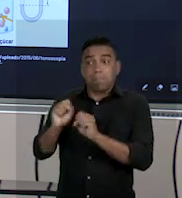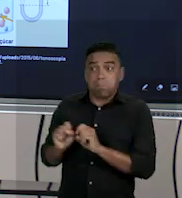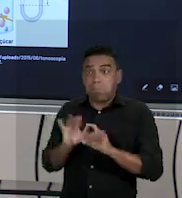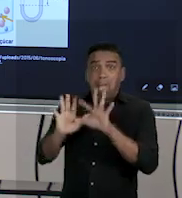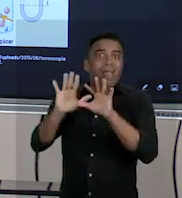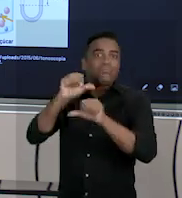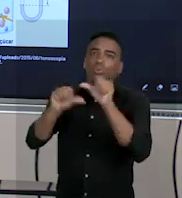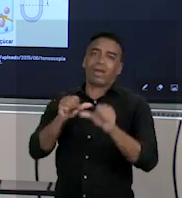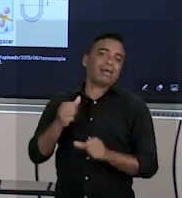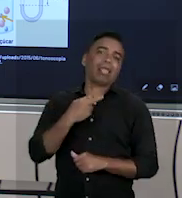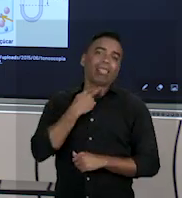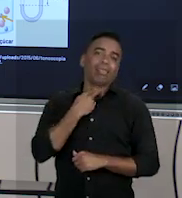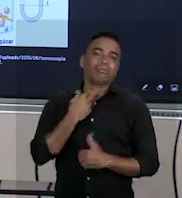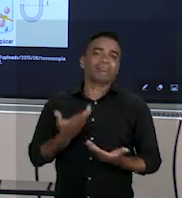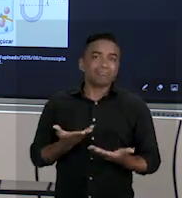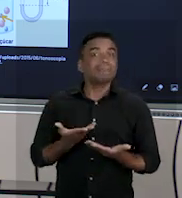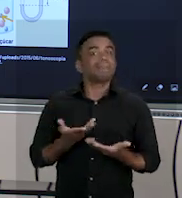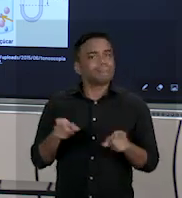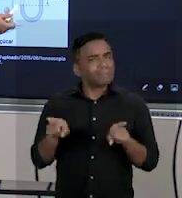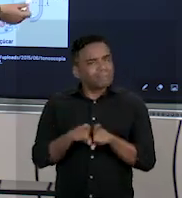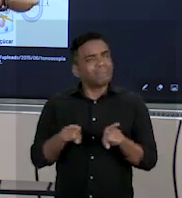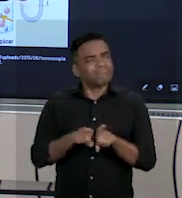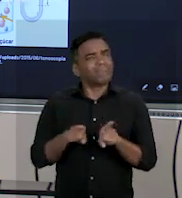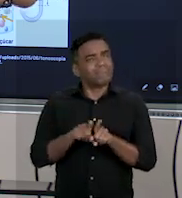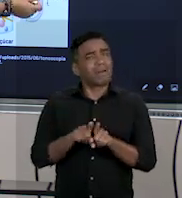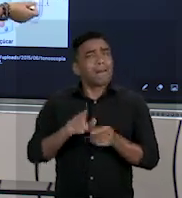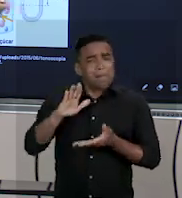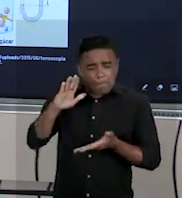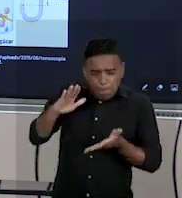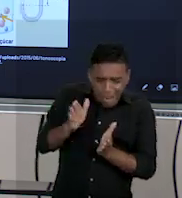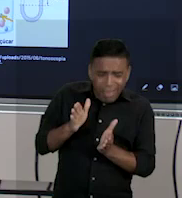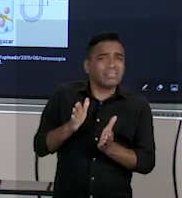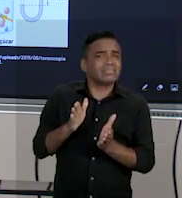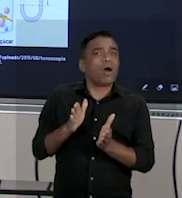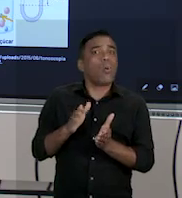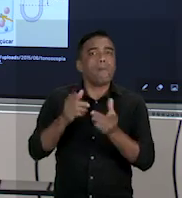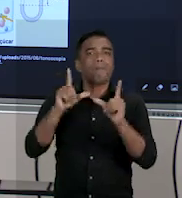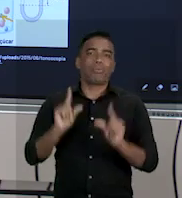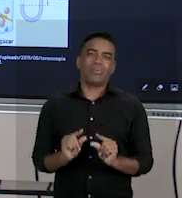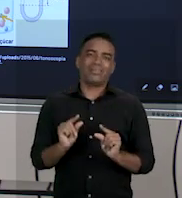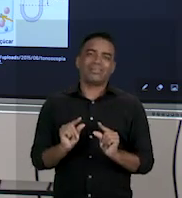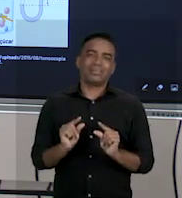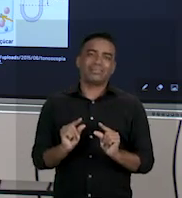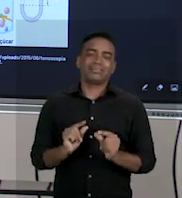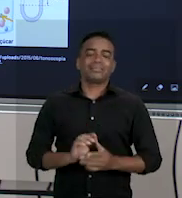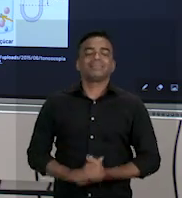estado gasoso. Automaticamente, eu tenho uma pressão menor.